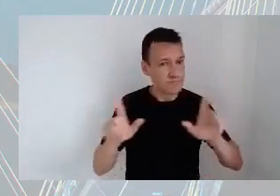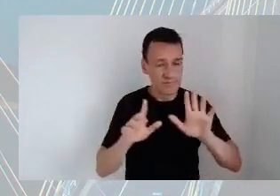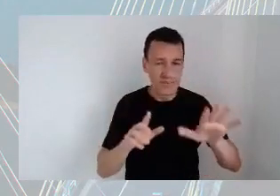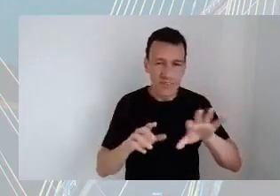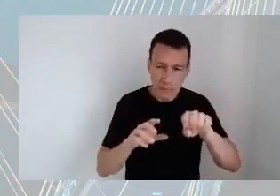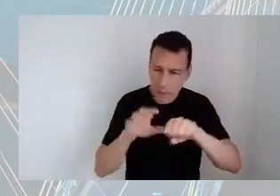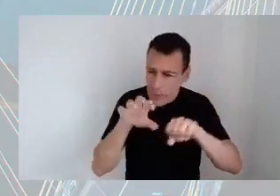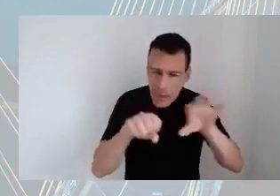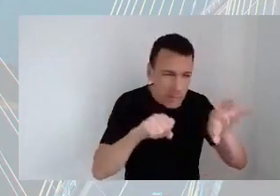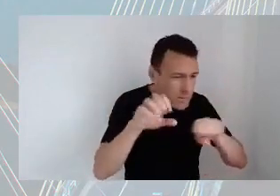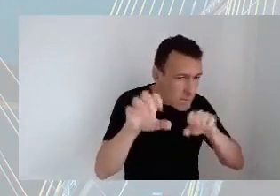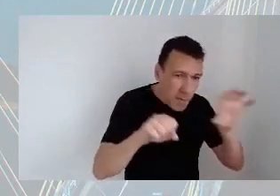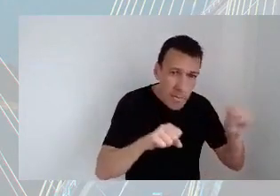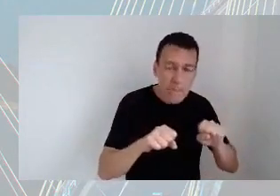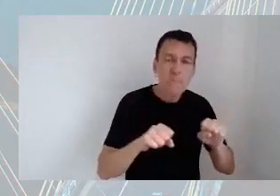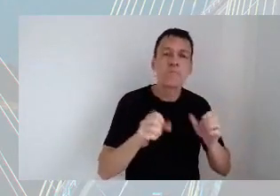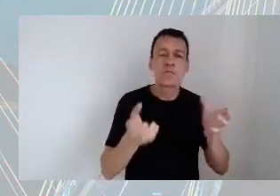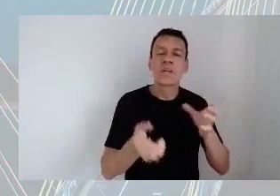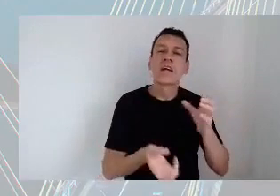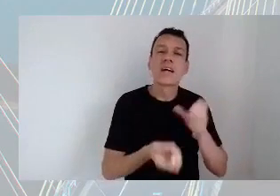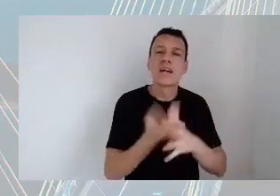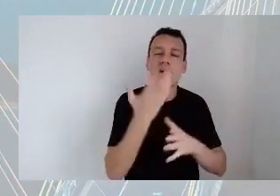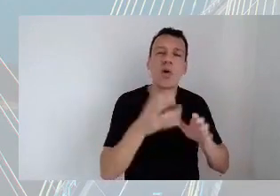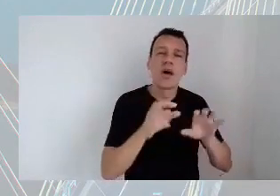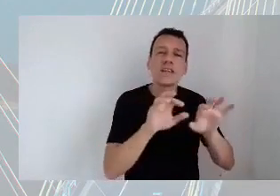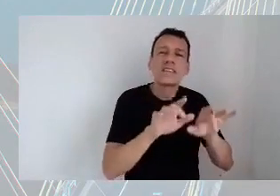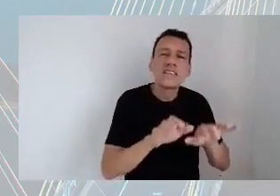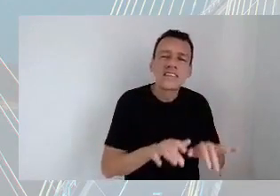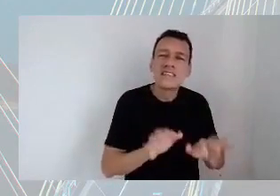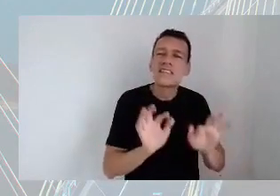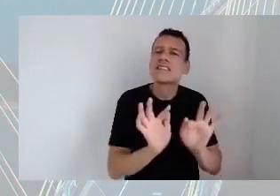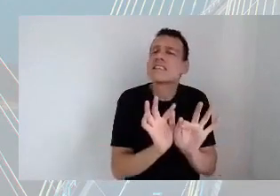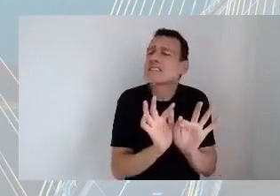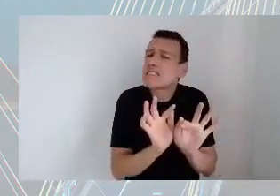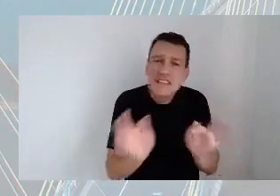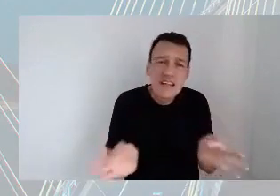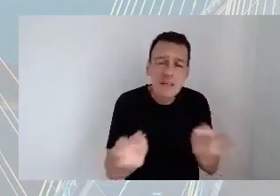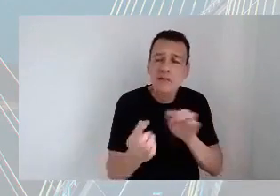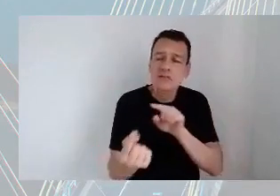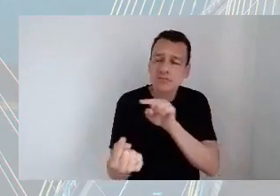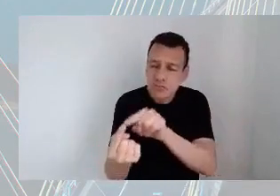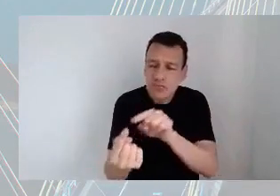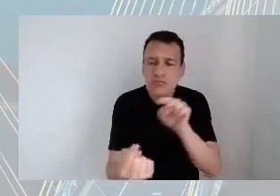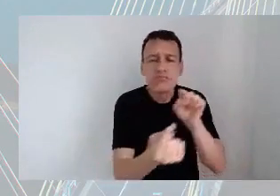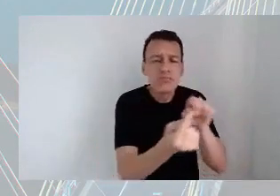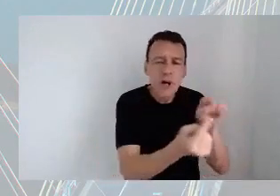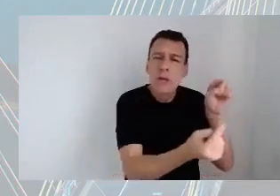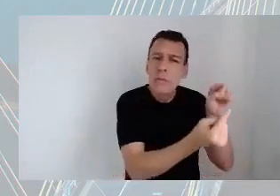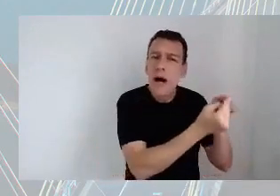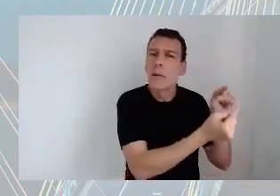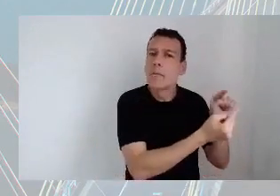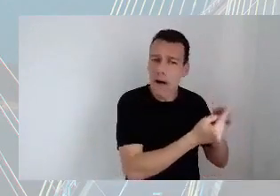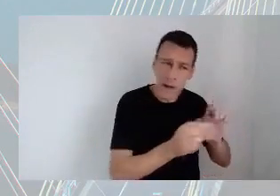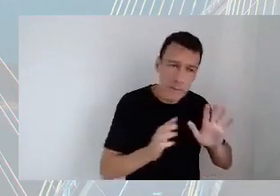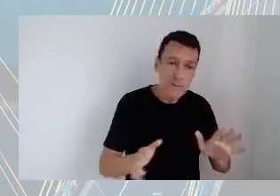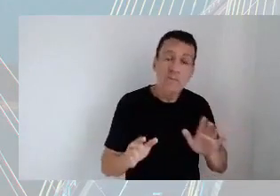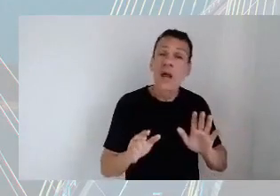desenvolveu scripts simples, né, aplicados ali à realidade de cada pilar. Para automatizar isso, a gente